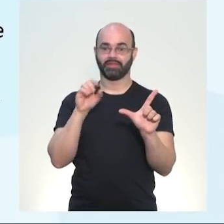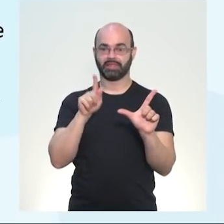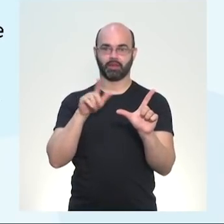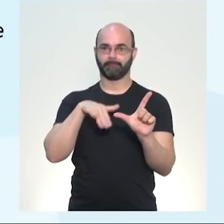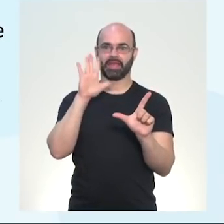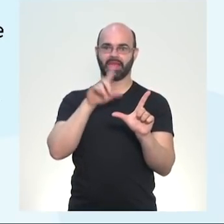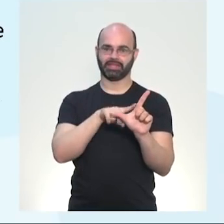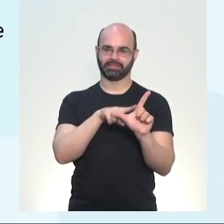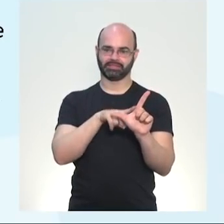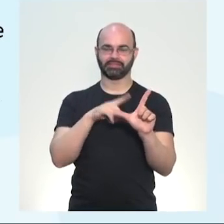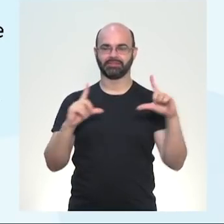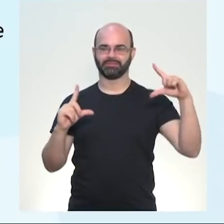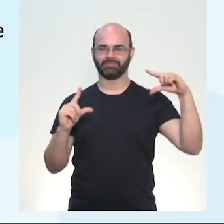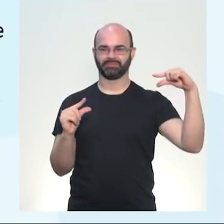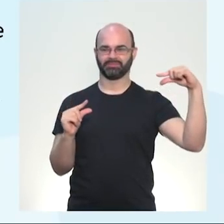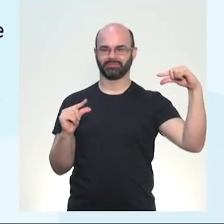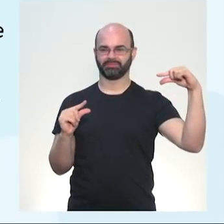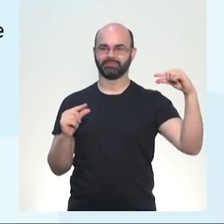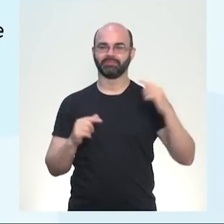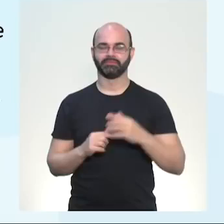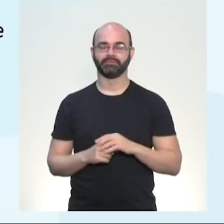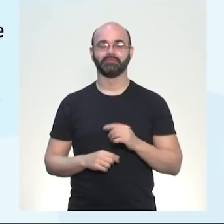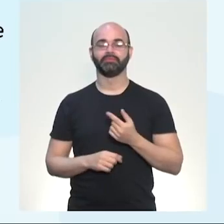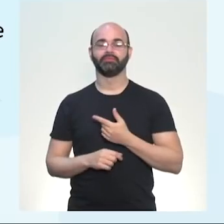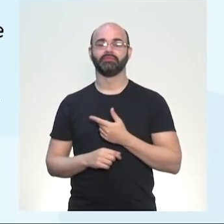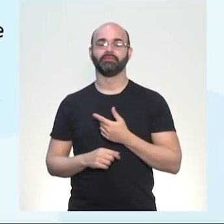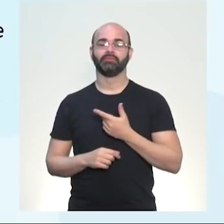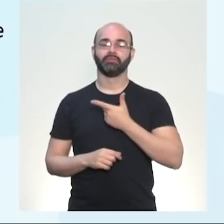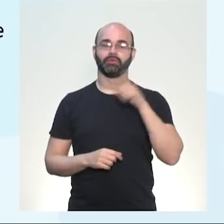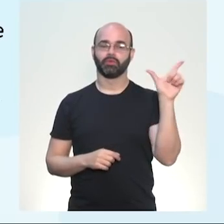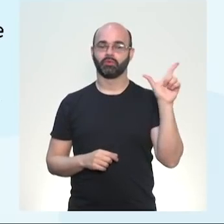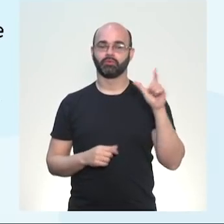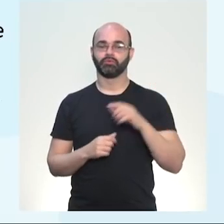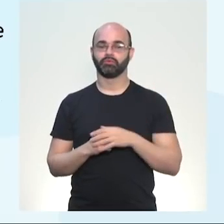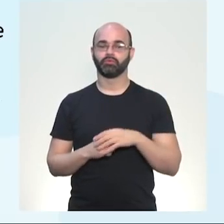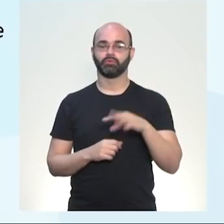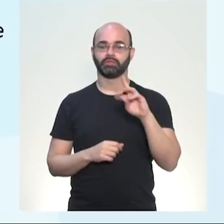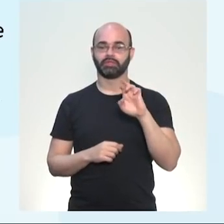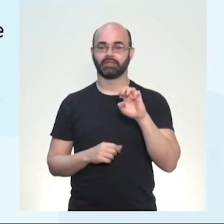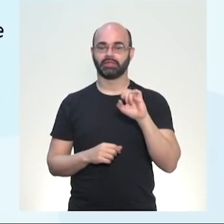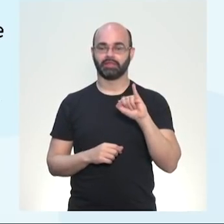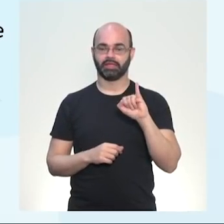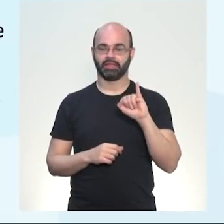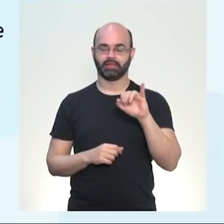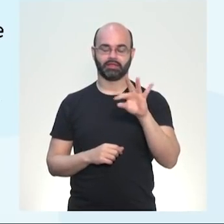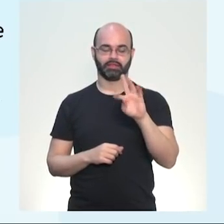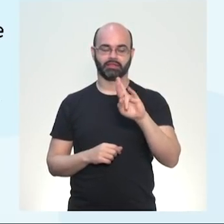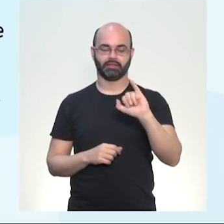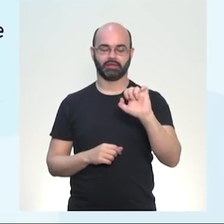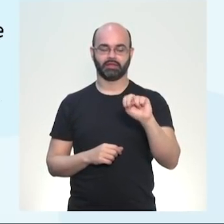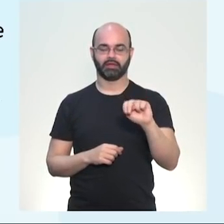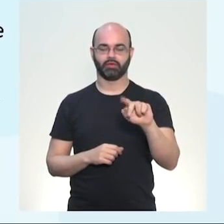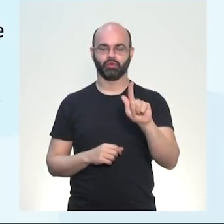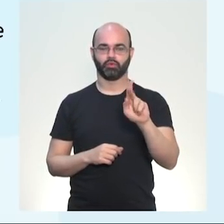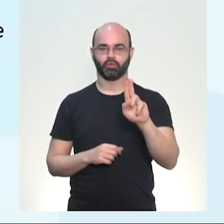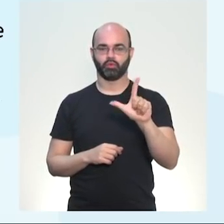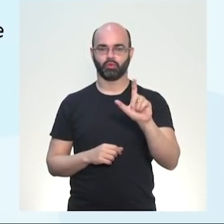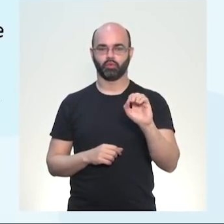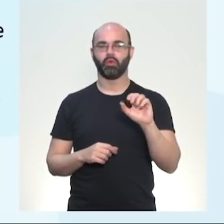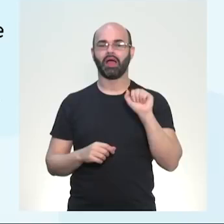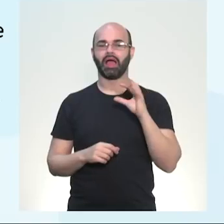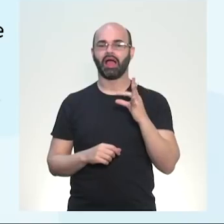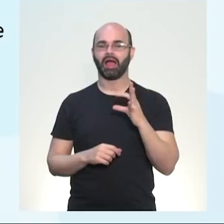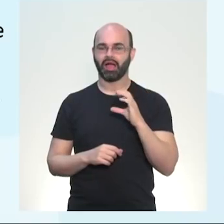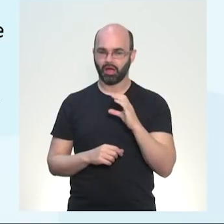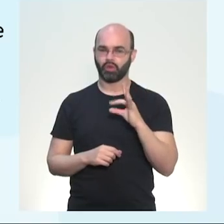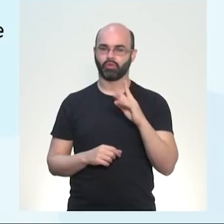dois ângulos agudos, e eu tenho um ângulo, né, no caso esse último aí, um triângulo acutângulo, que todos esses ângulos nós chamamos